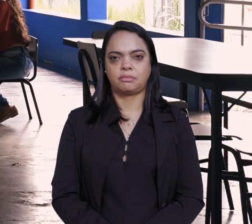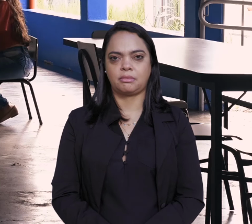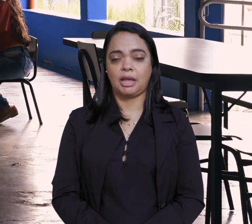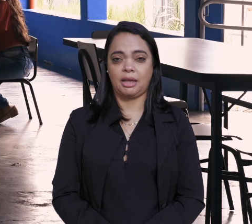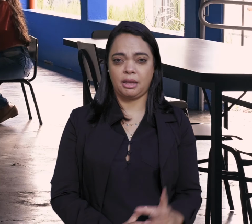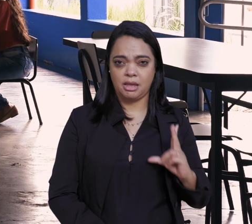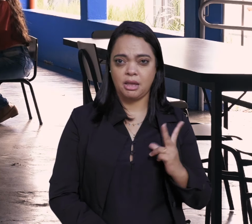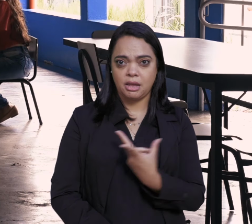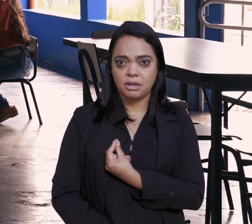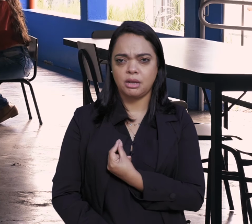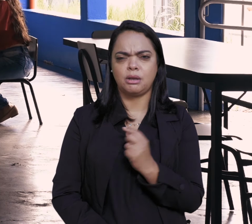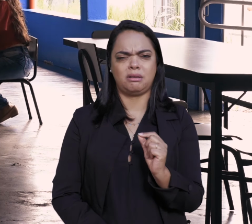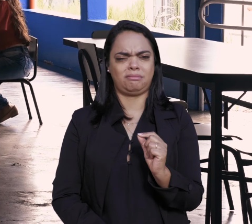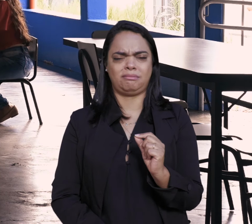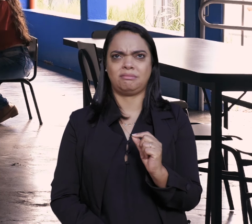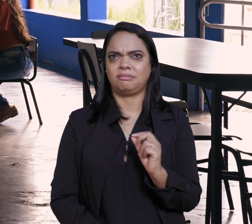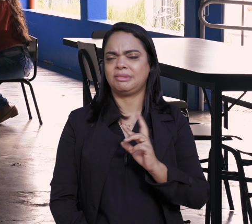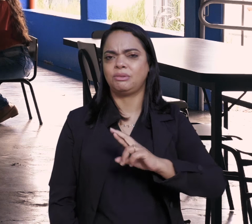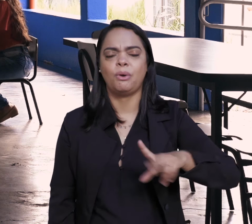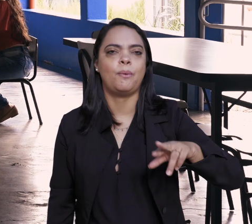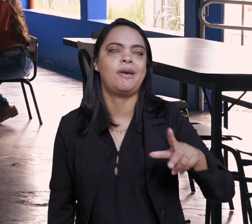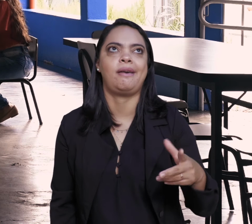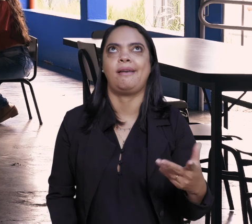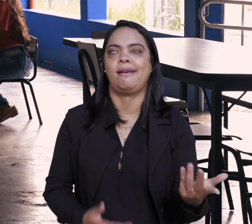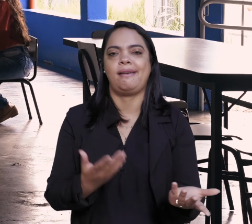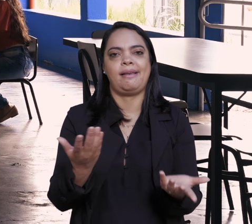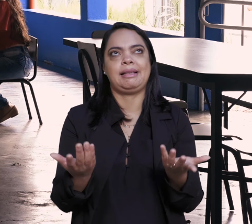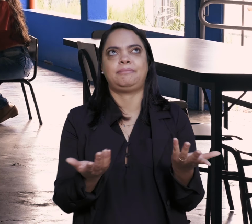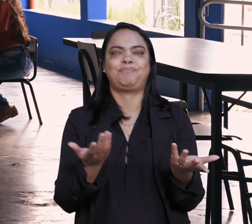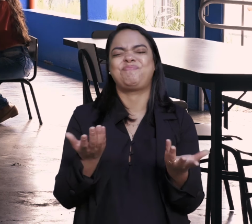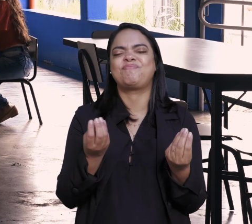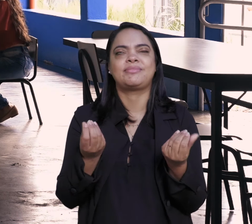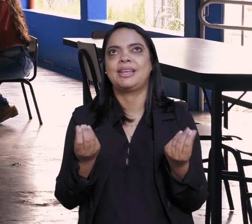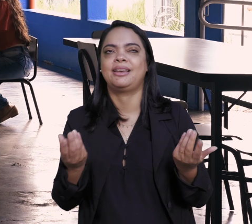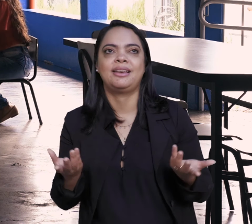E a transexualidade, ela não é uma, né, uma questão,